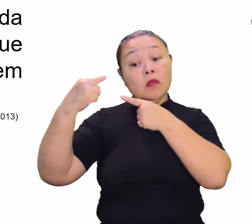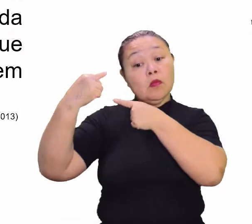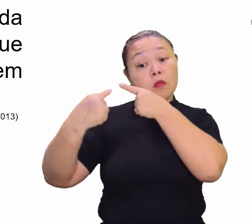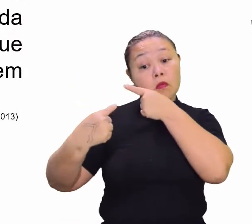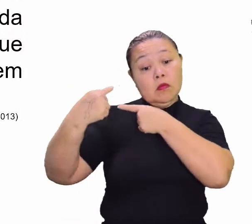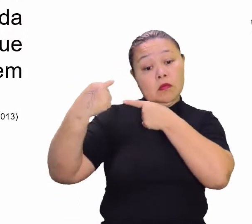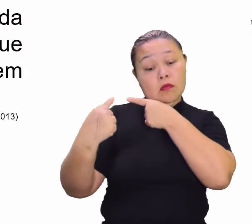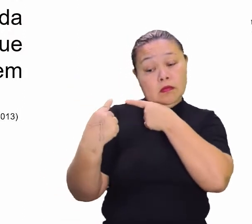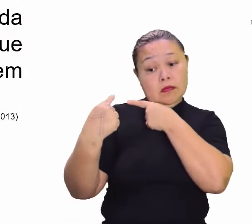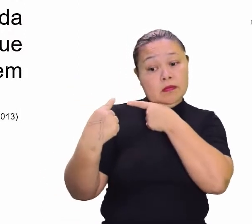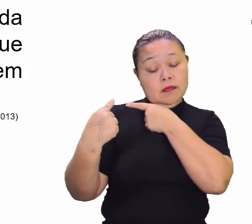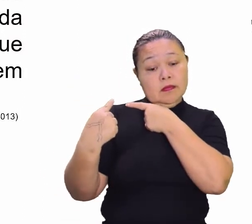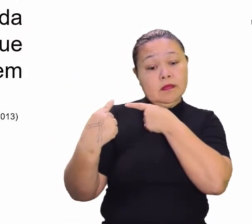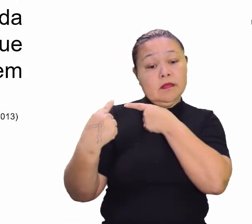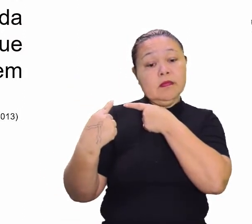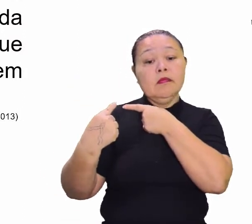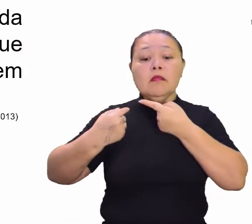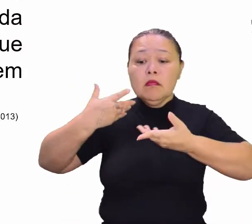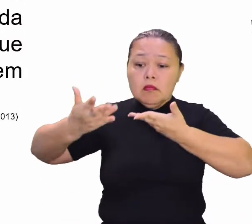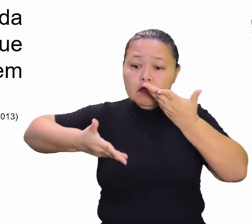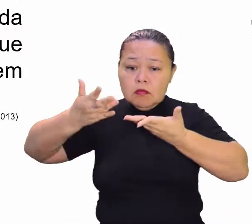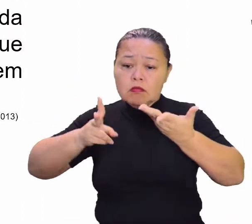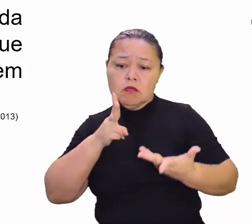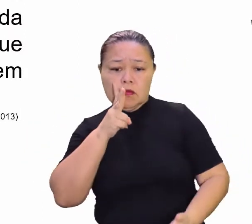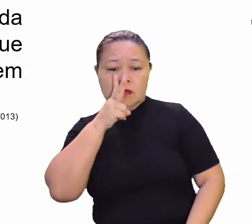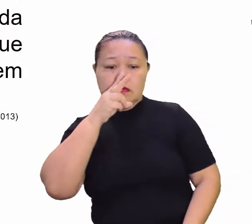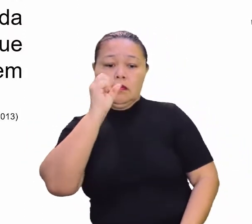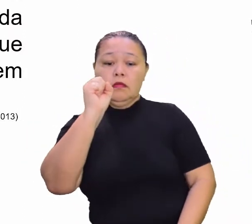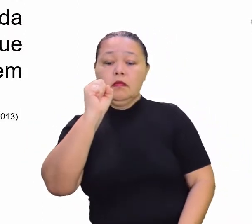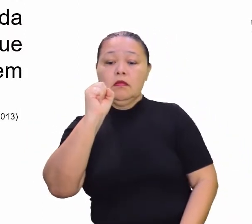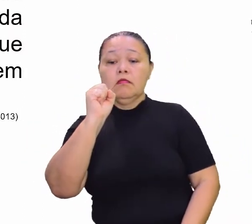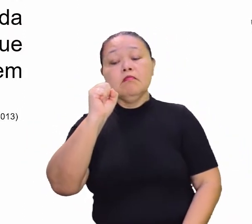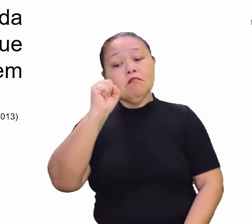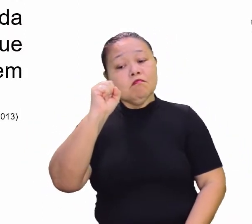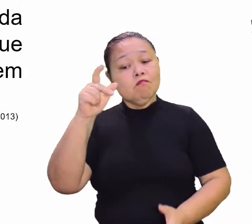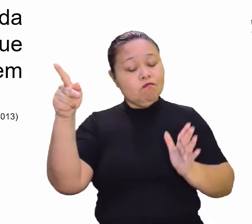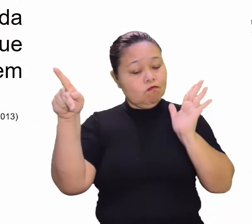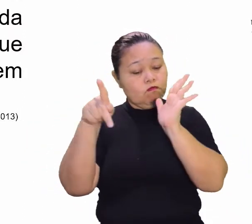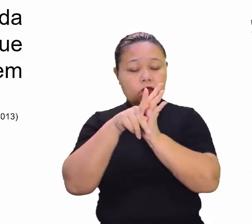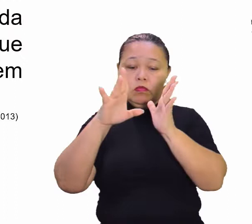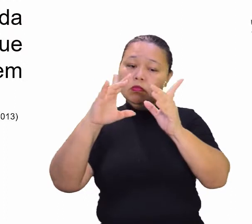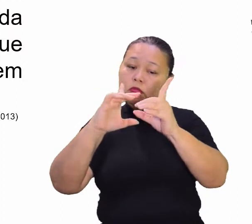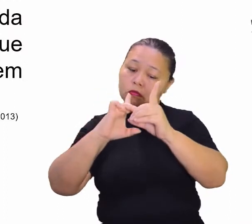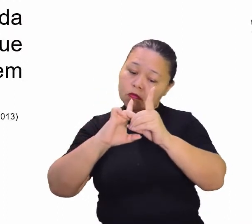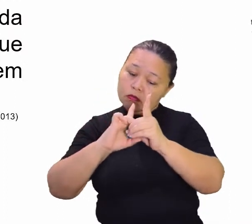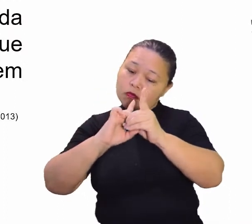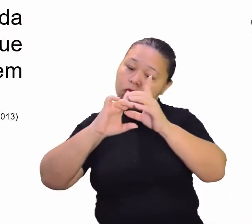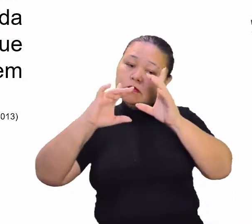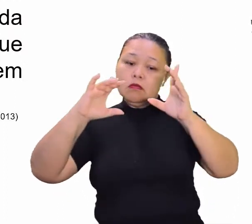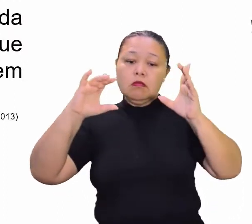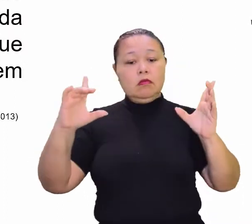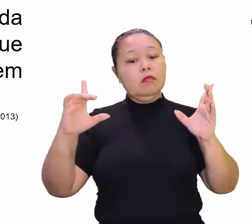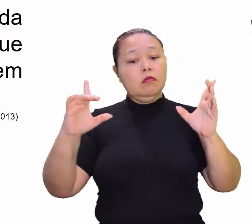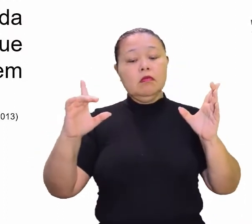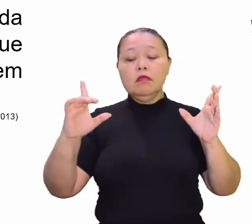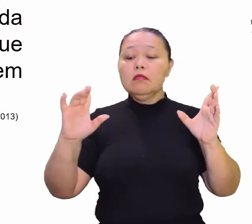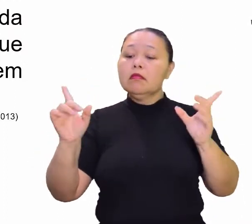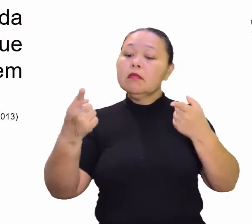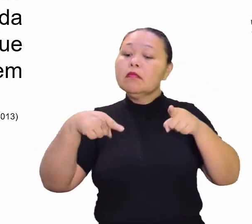estruturas políticas que promovam o fortalecimento da democracia e